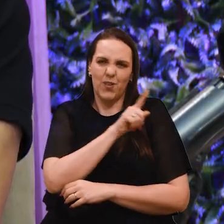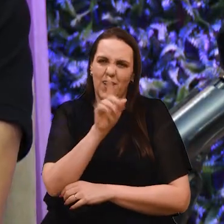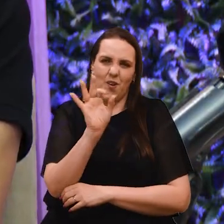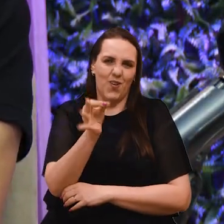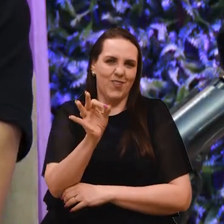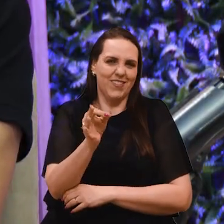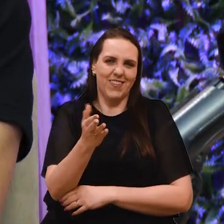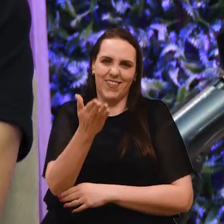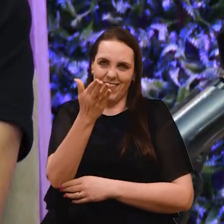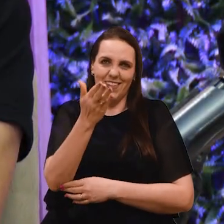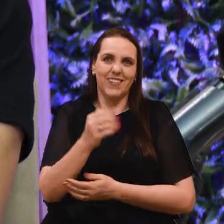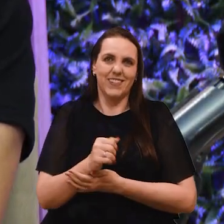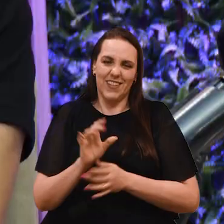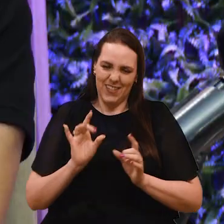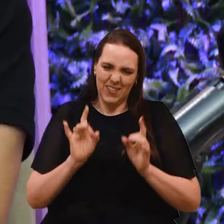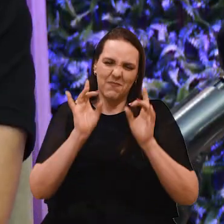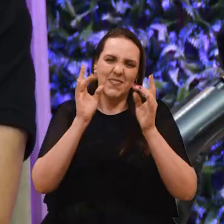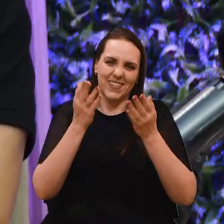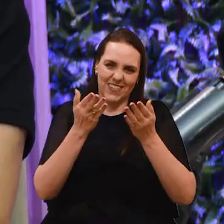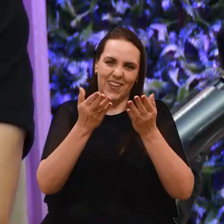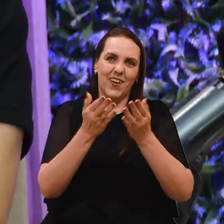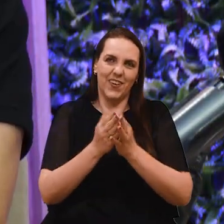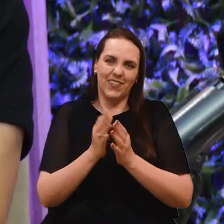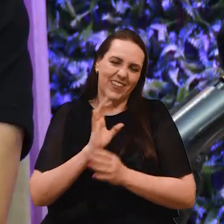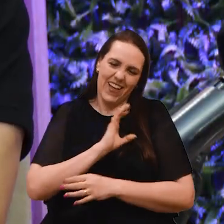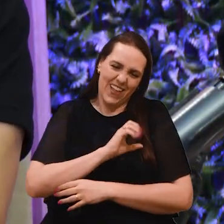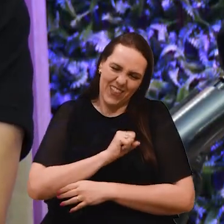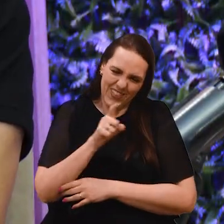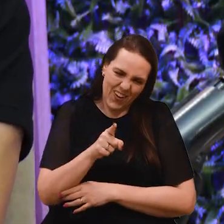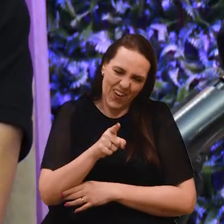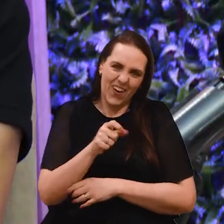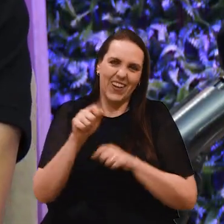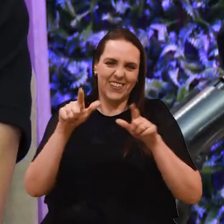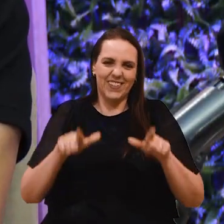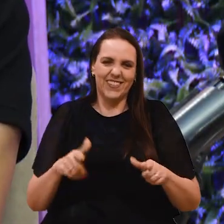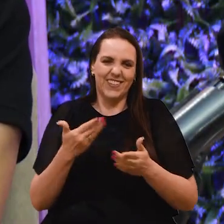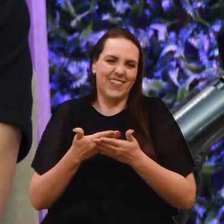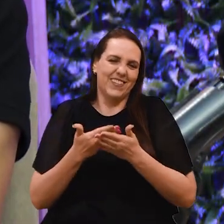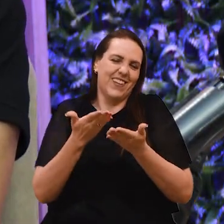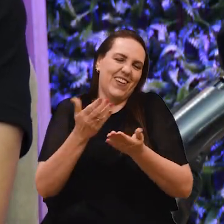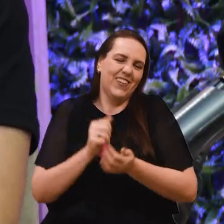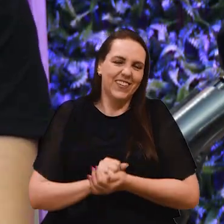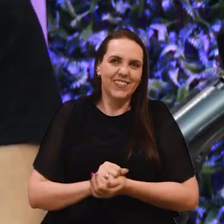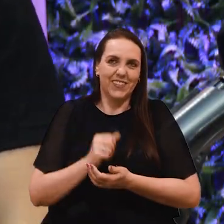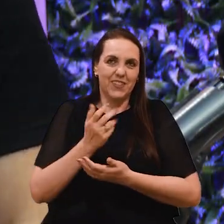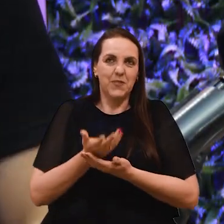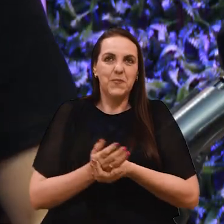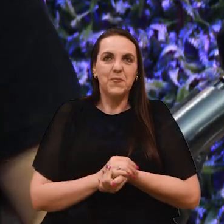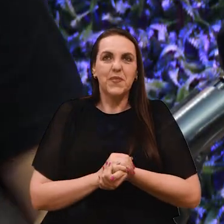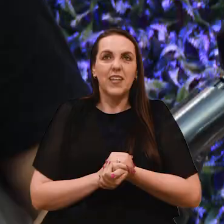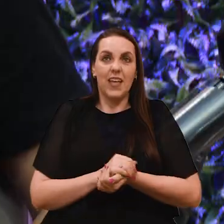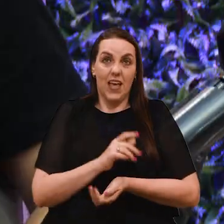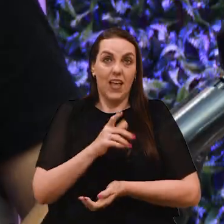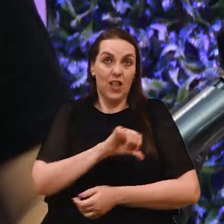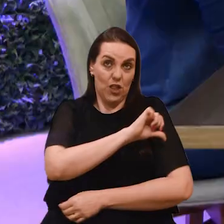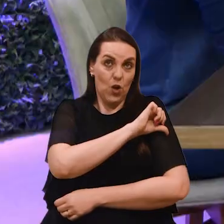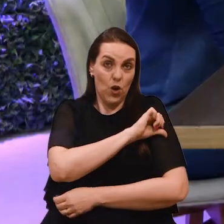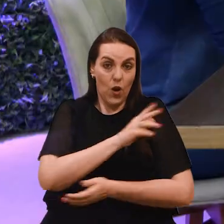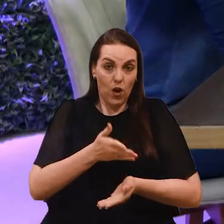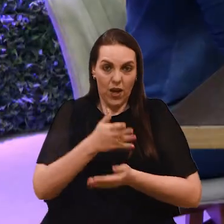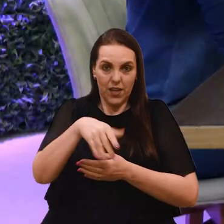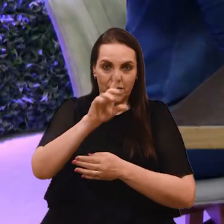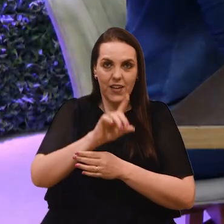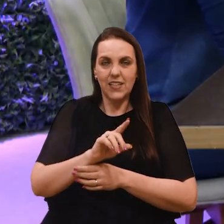uma aluna especial, né? Aquelas que a gente adora, tem em sala de aula. É verdade. Tá no 9º ano, tá indo para o ensino médio, né,